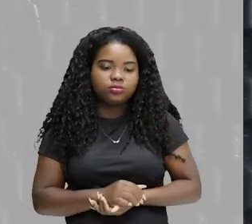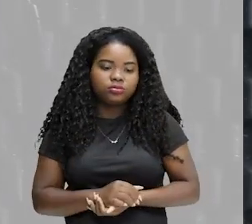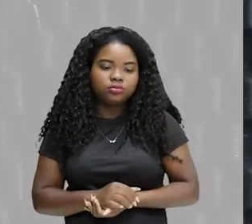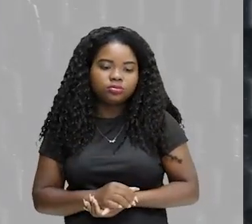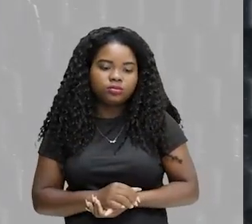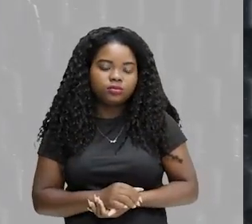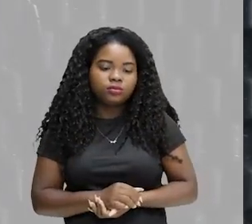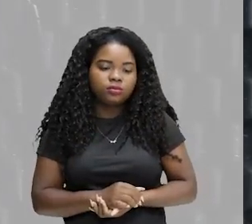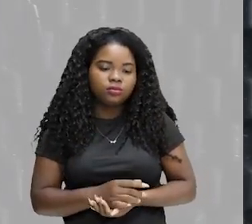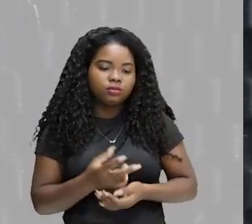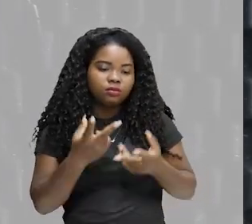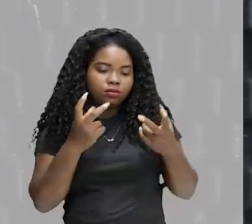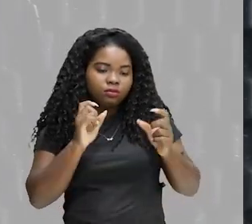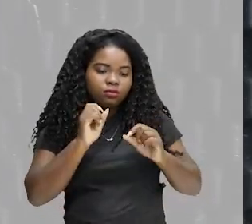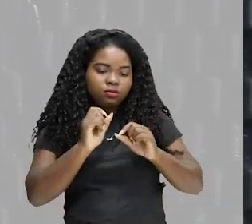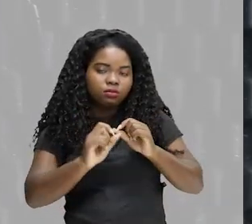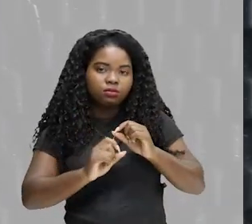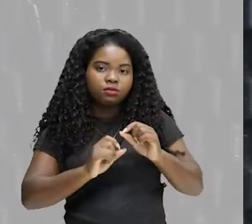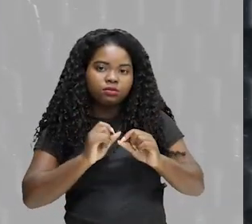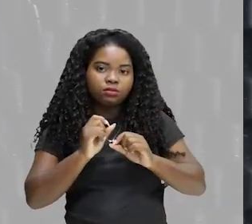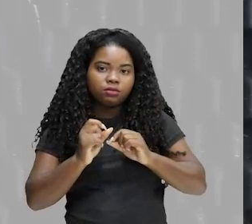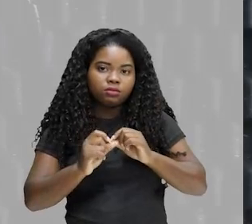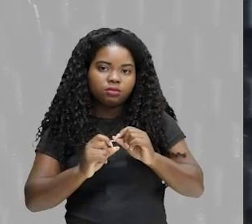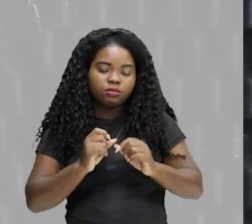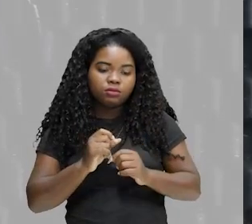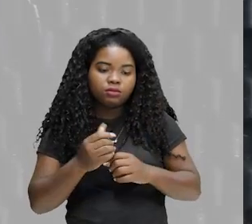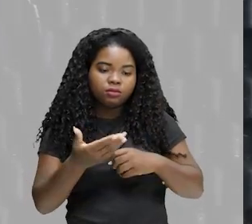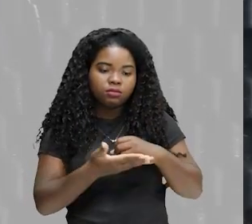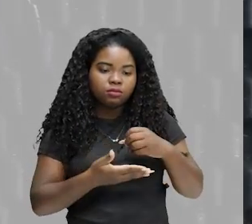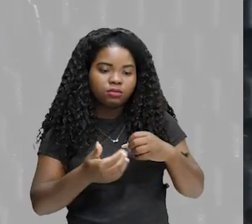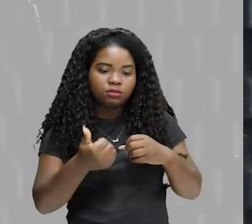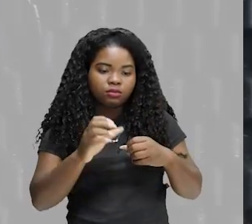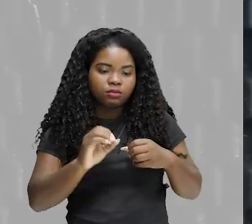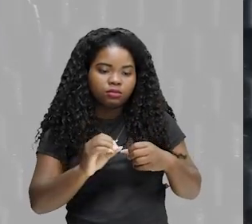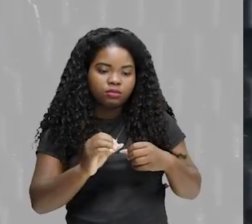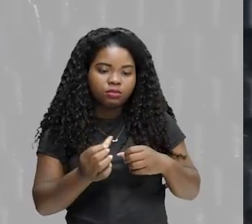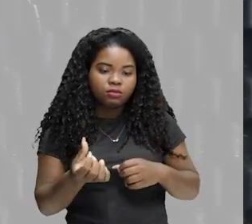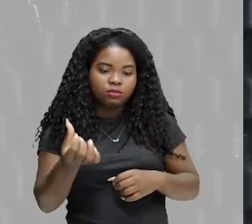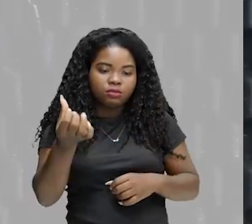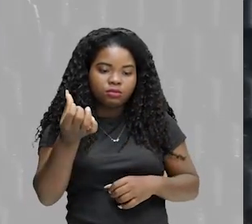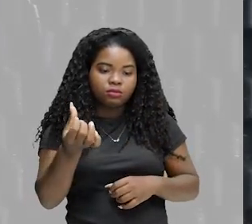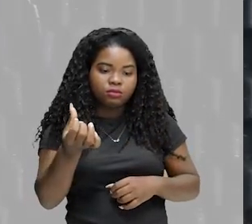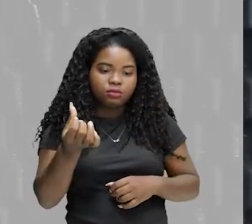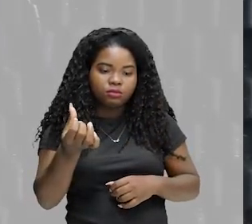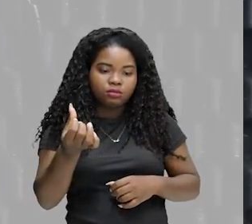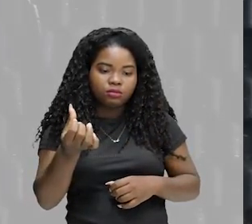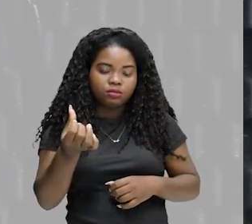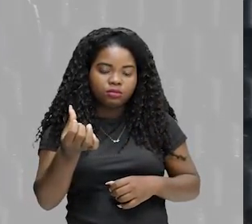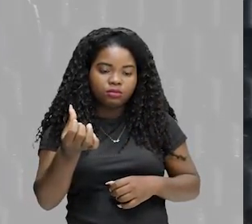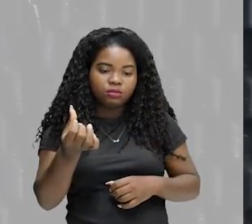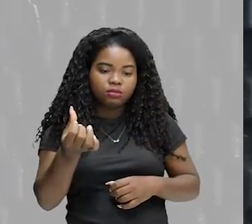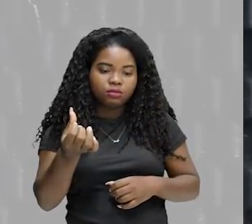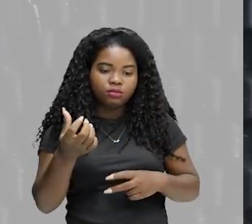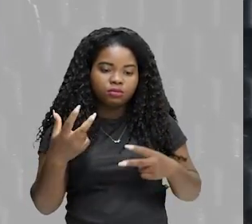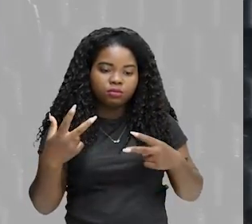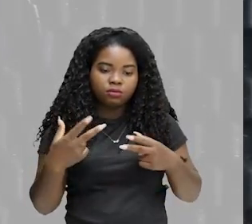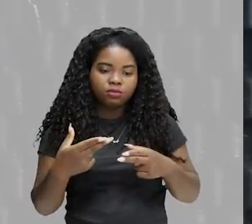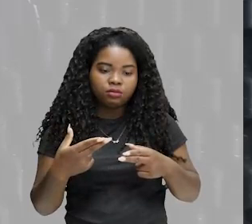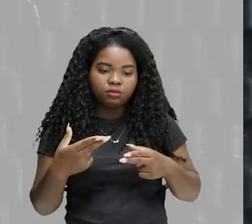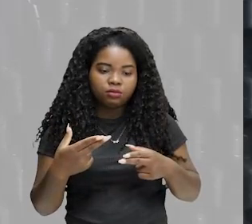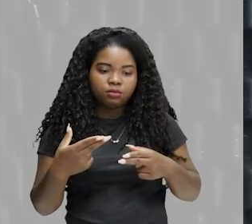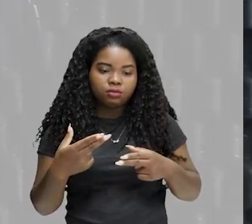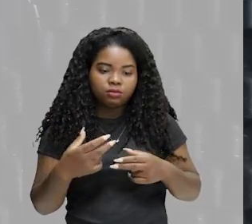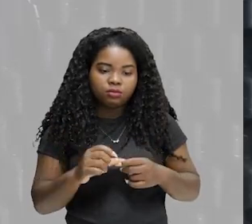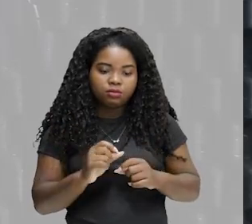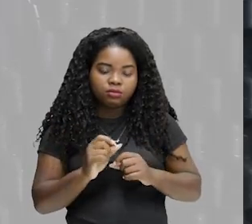tá? Perceba que eu estou pegando a base, que é 10, elevando a sexta potência e igualando, né,